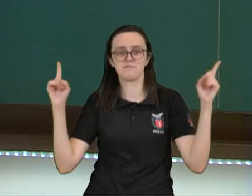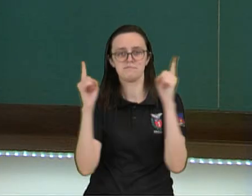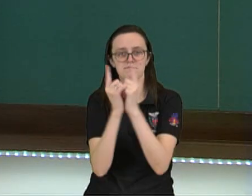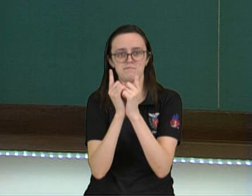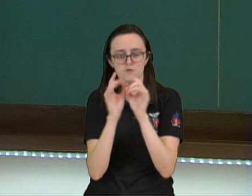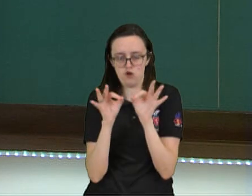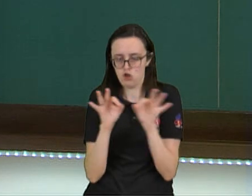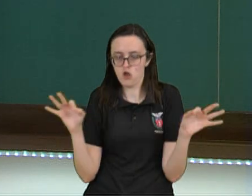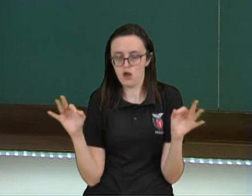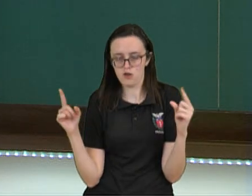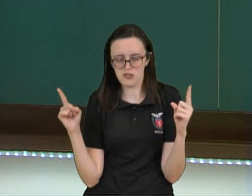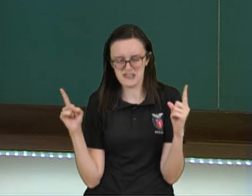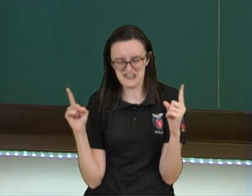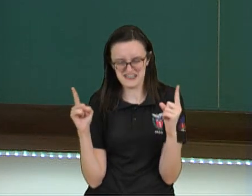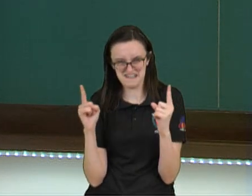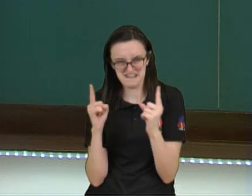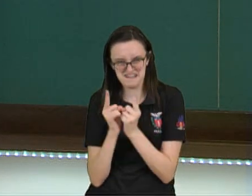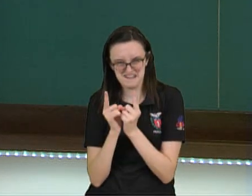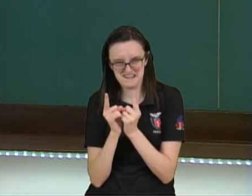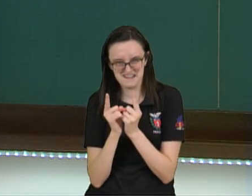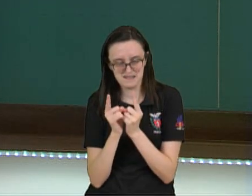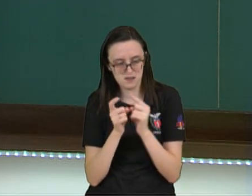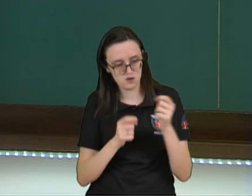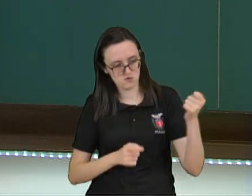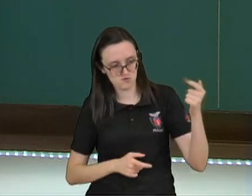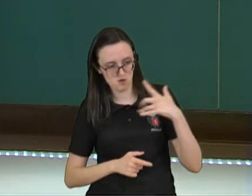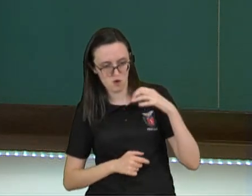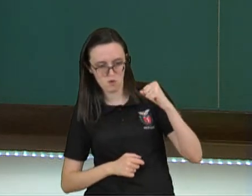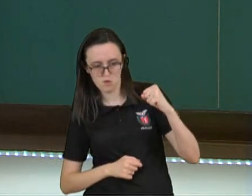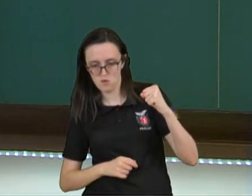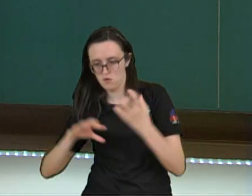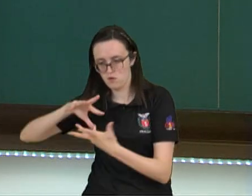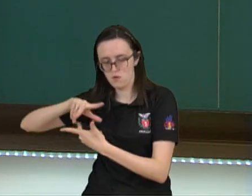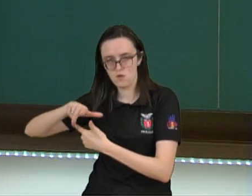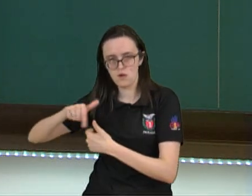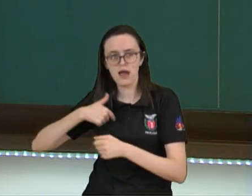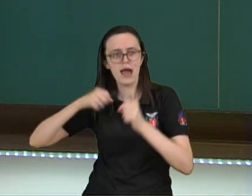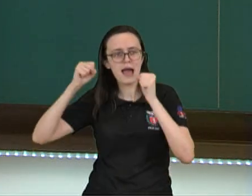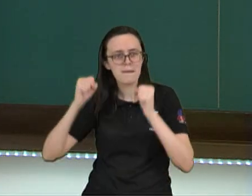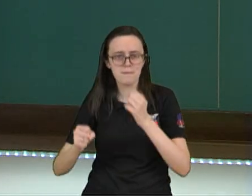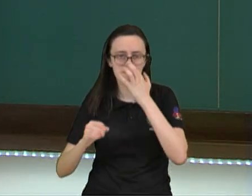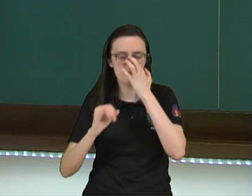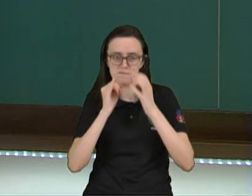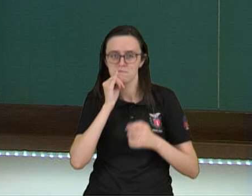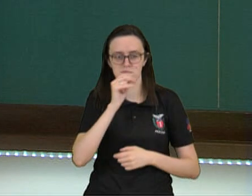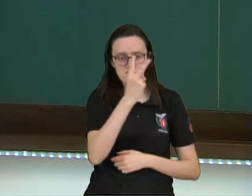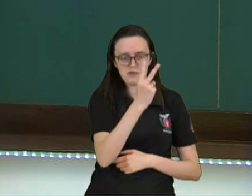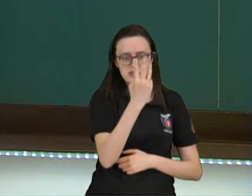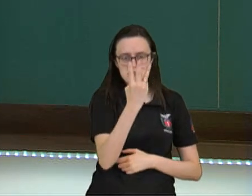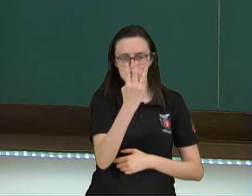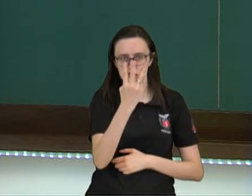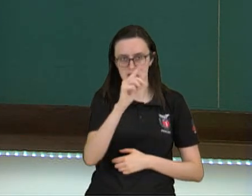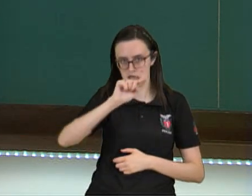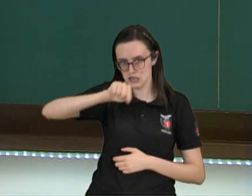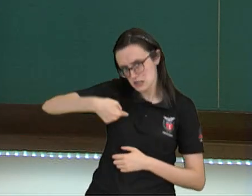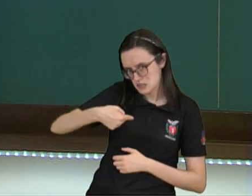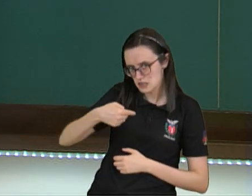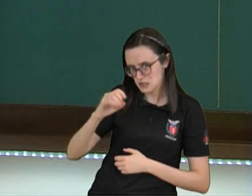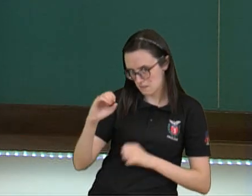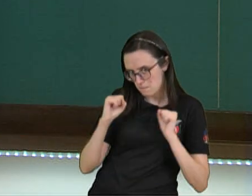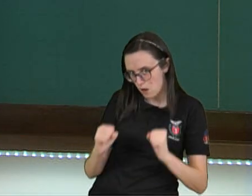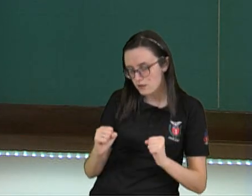dessa distância de Marte até o Sol. Professor, eu poderia parar depois do 3, fazendo ficar